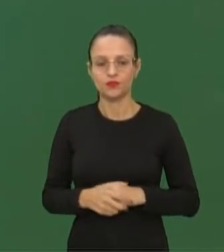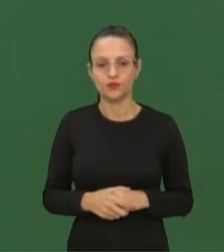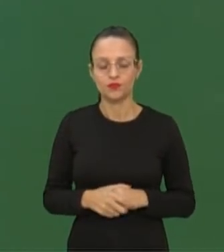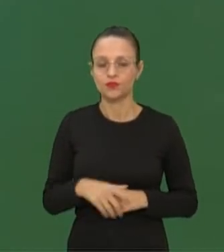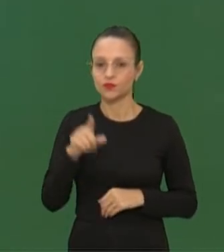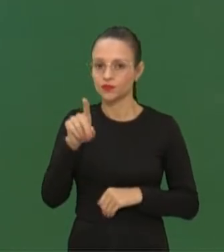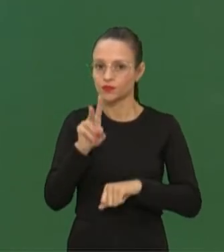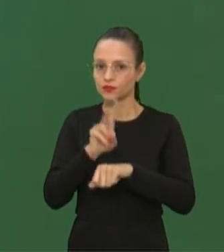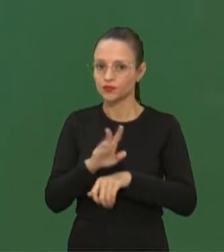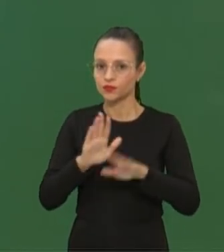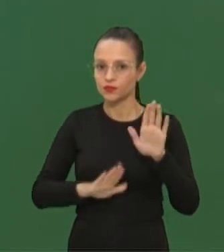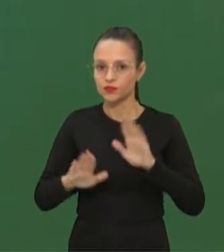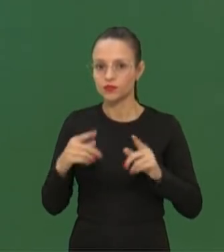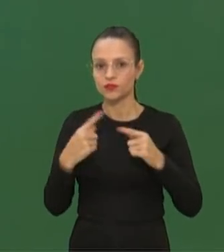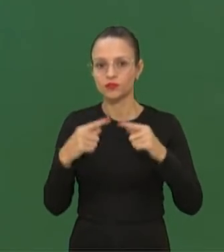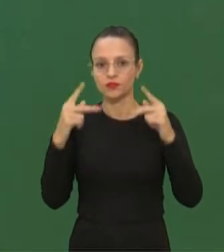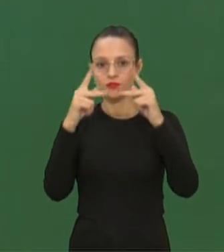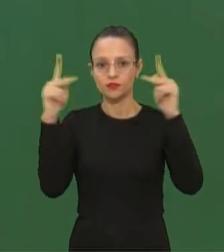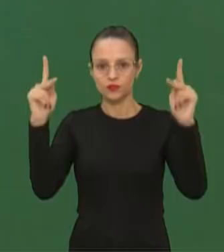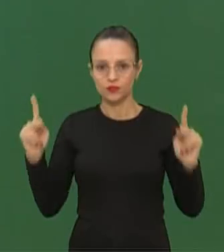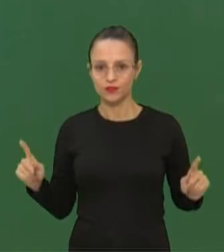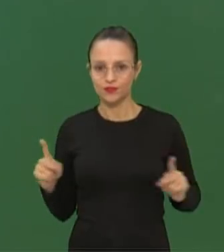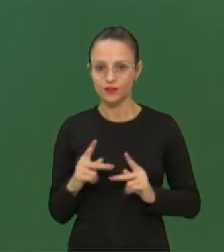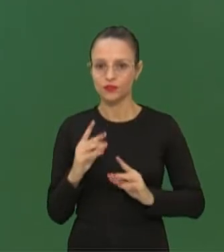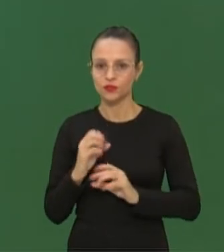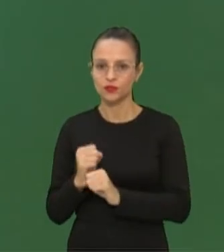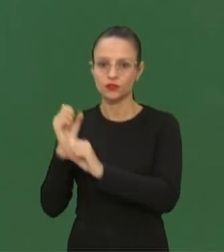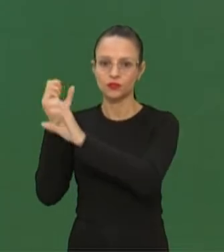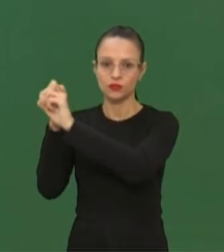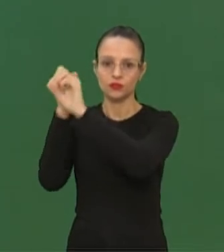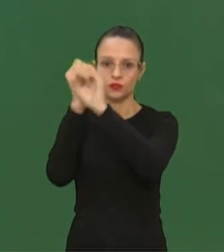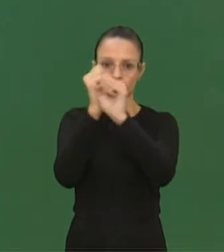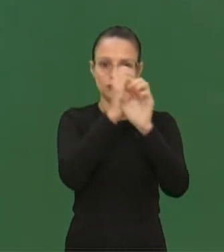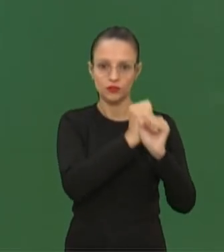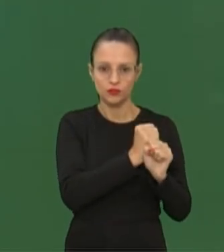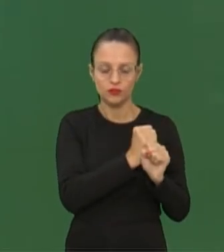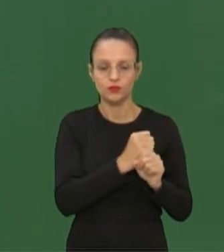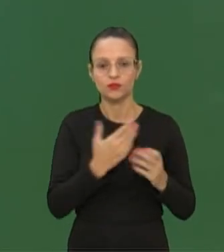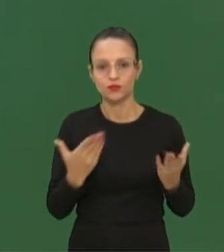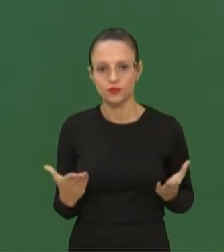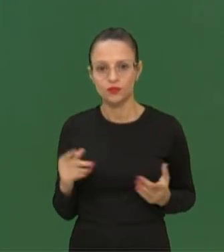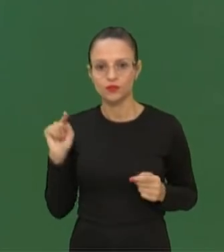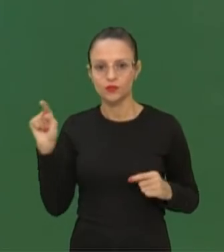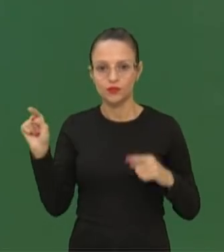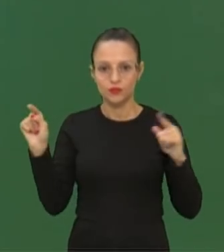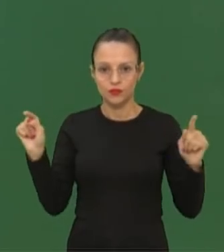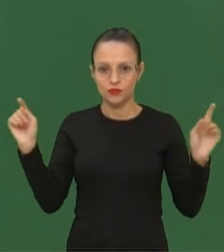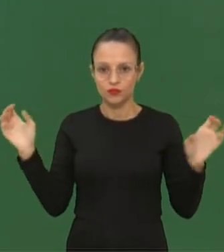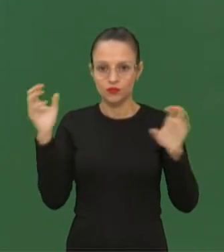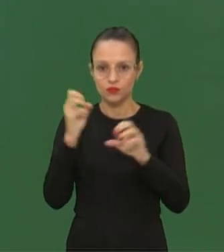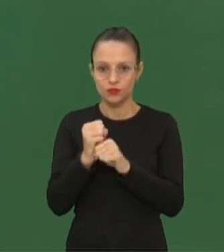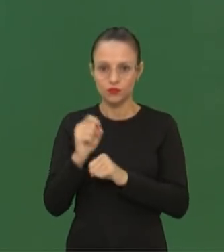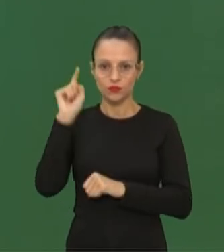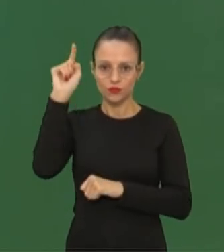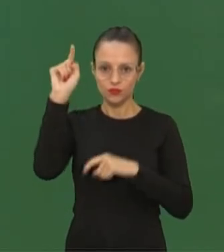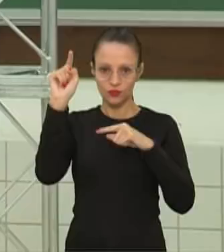Você tem que tomar cuidado porque o perímetro tem que somar os 4 lados. Então, aqui é x mais 5.